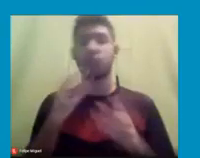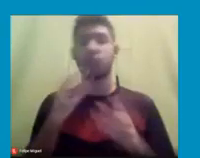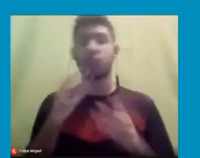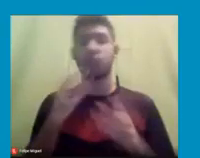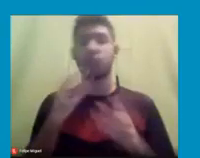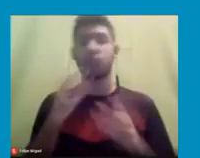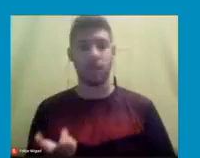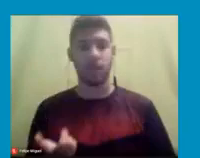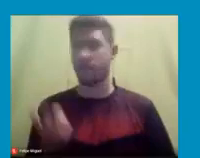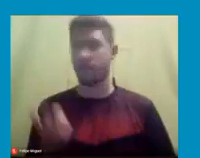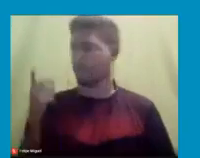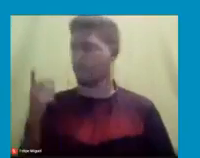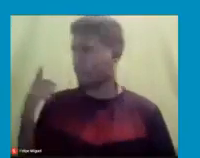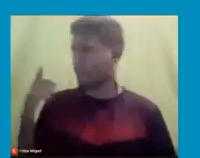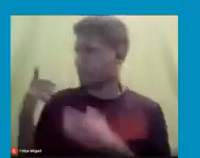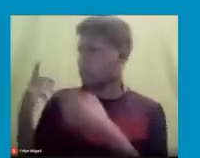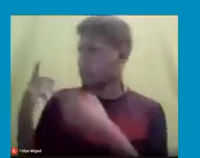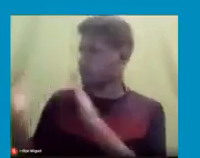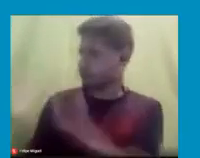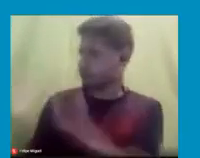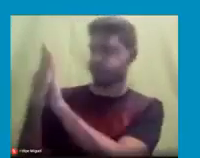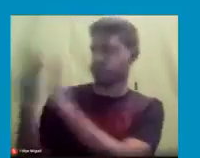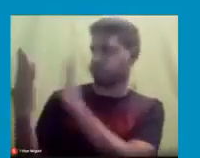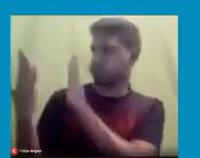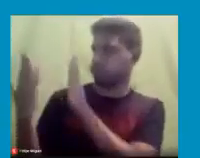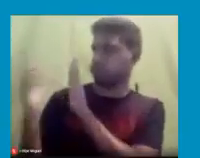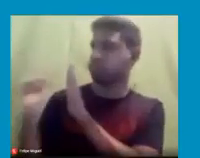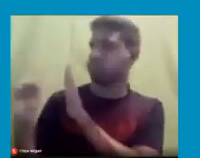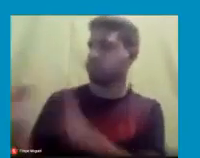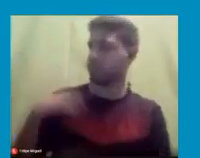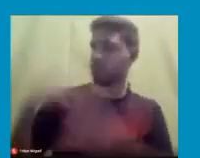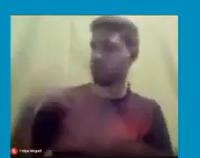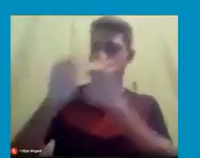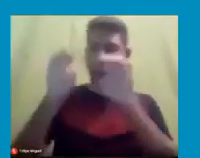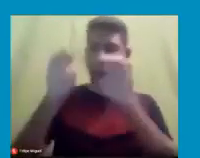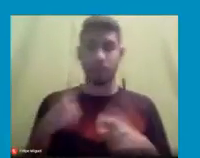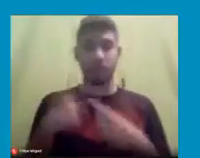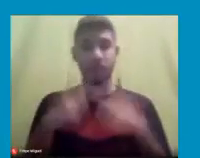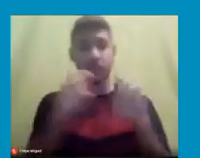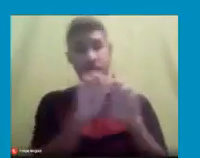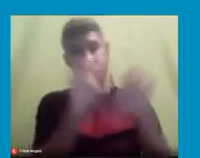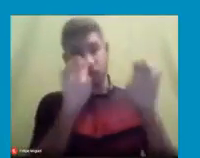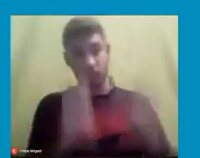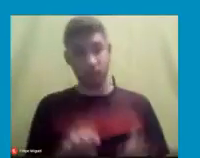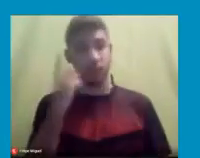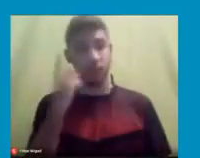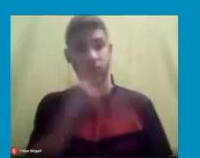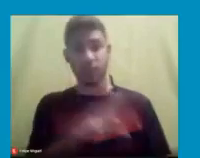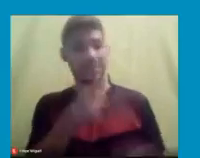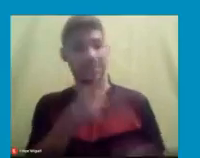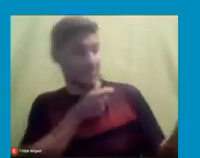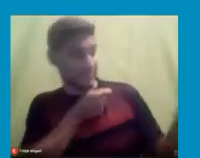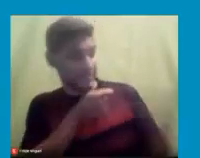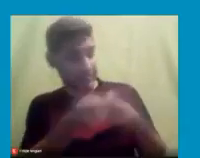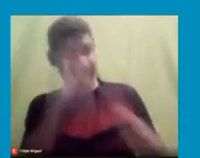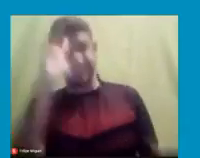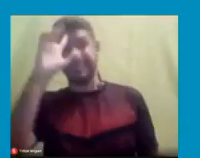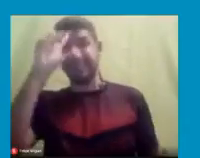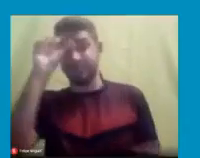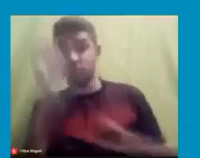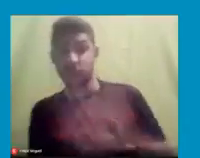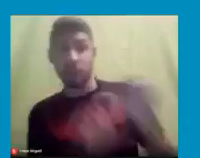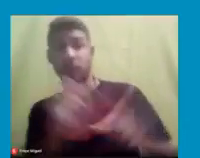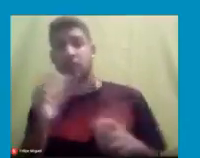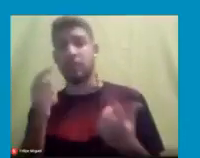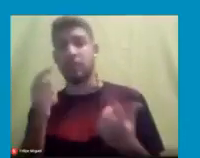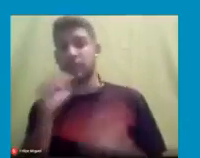bater de frente com racismo estrutural, porque ele é uma estrutura que você não consegue dominar e mudar de uma hora para outra. Se uma